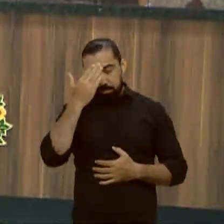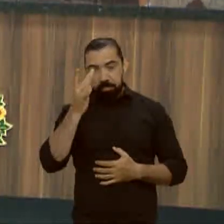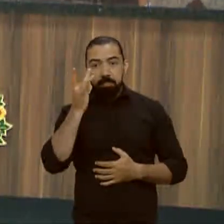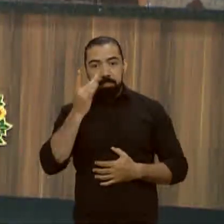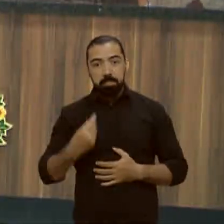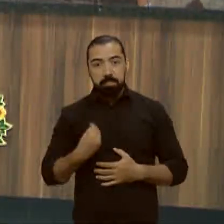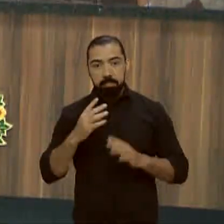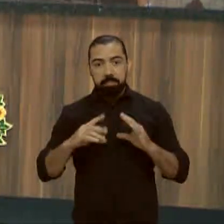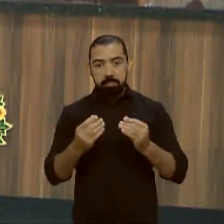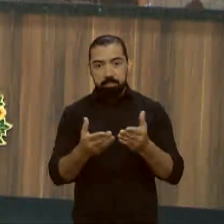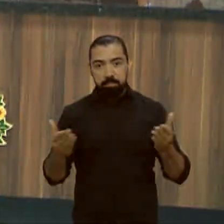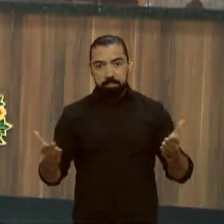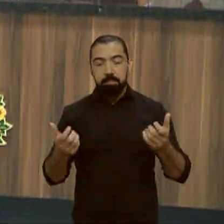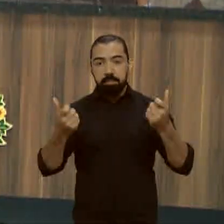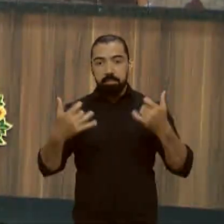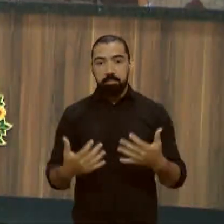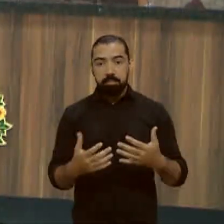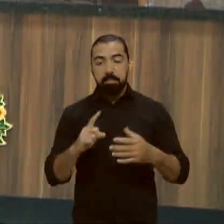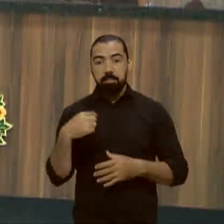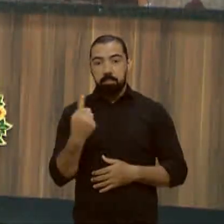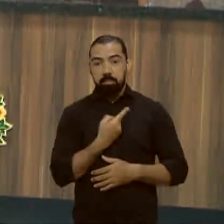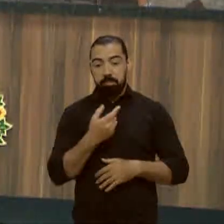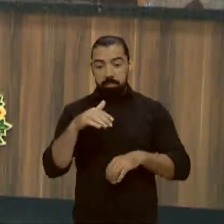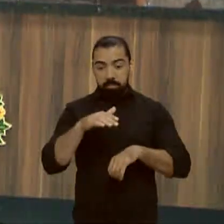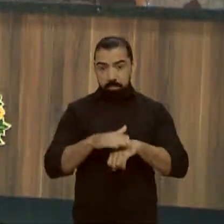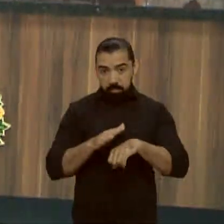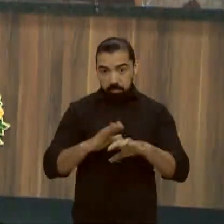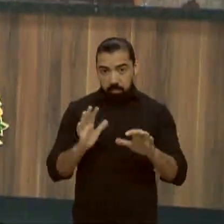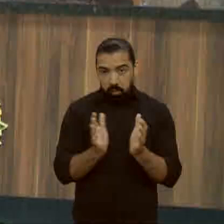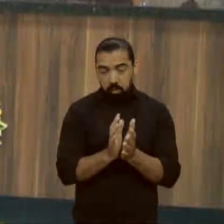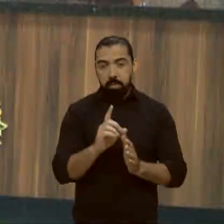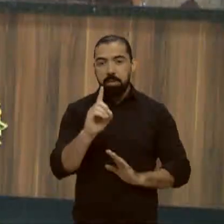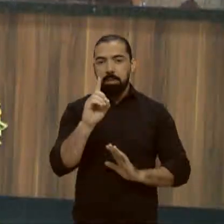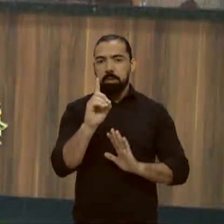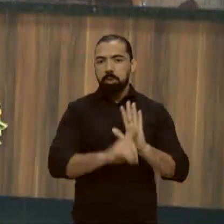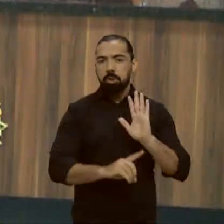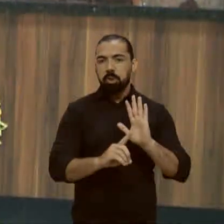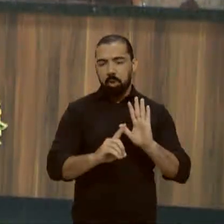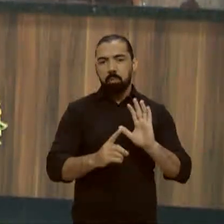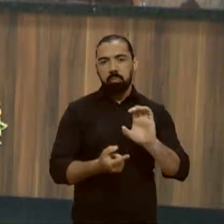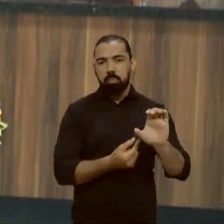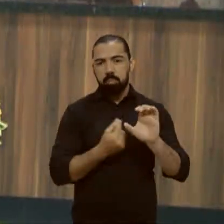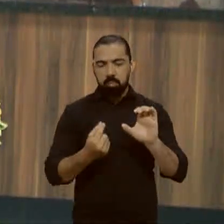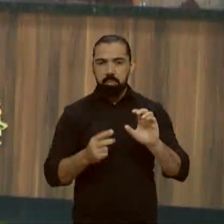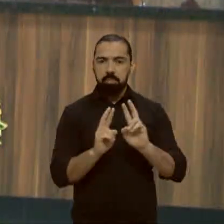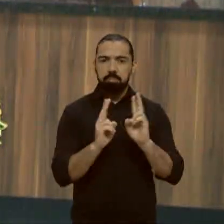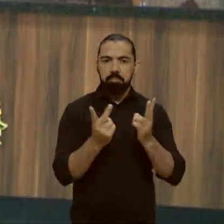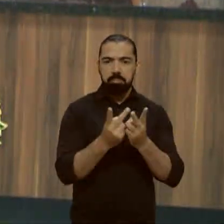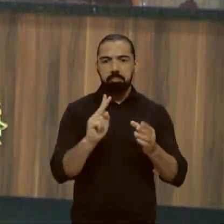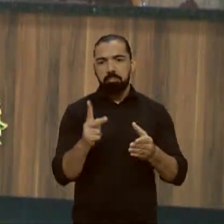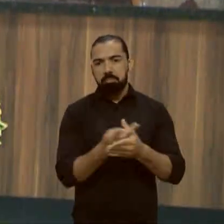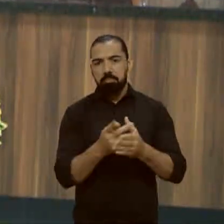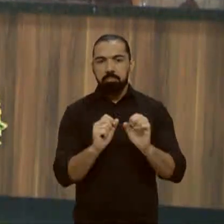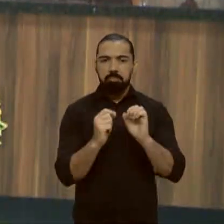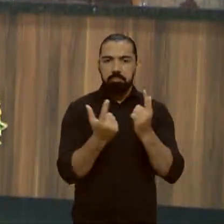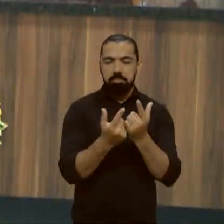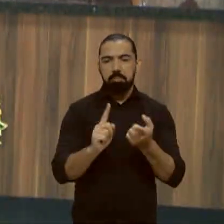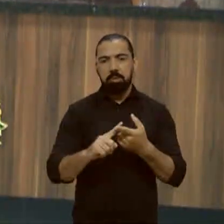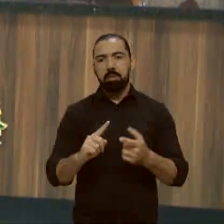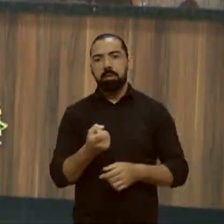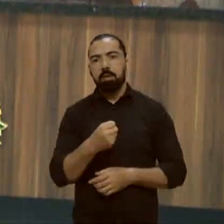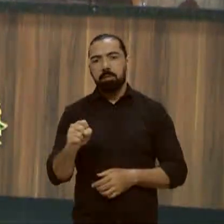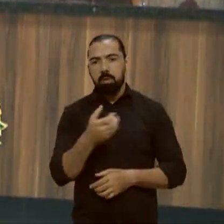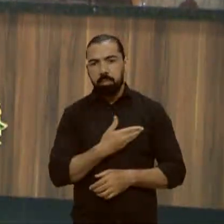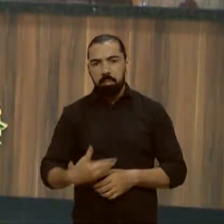de todos e dizer que nós, dos direitos do consumidor, tanto da Câmara como da Assembleia, PROCON, DECOM, a Defensoria